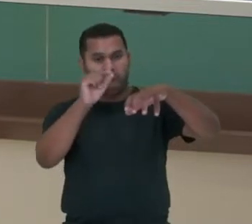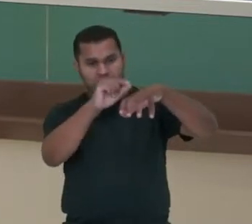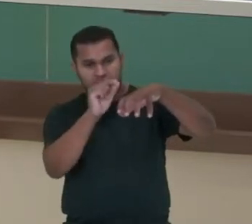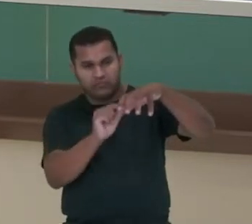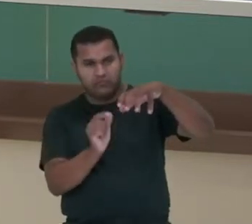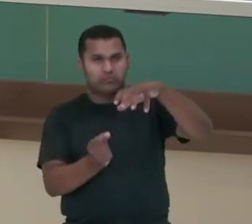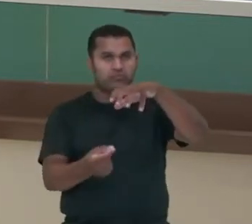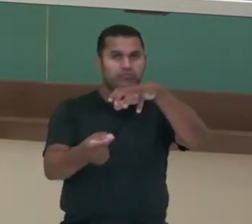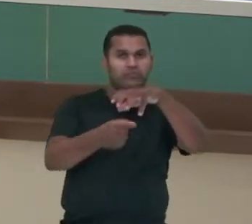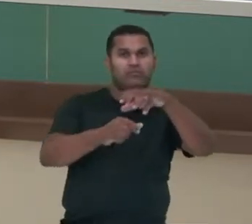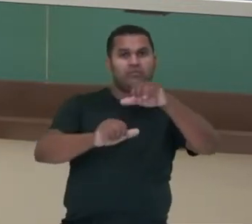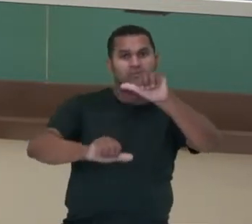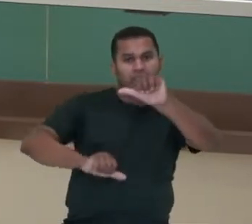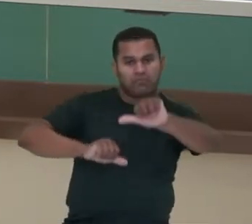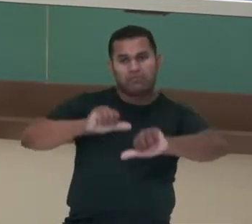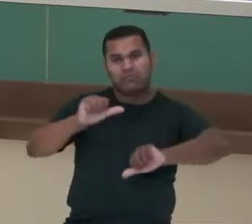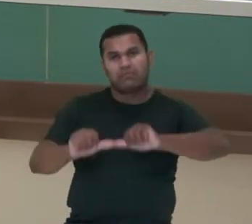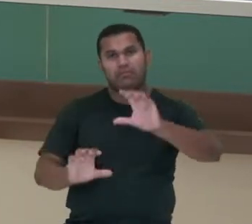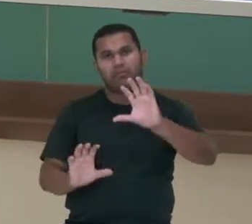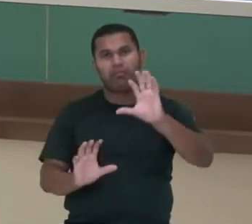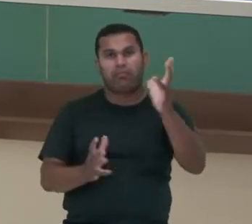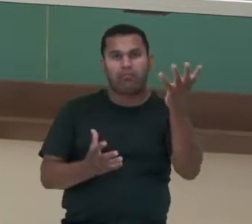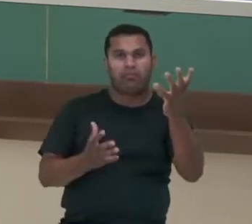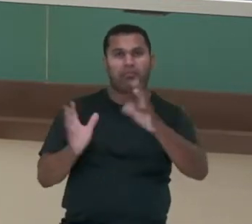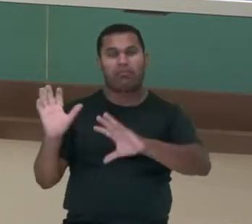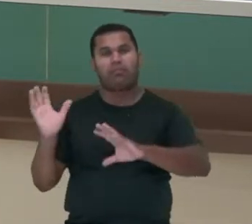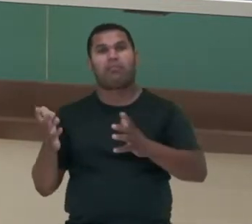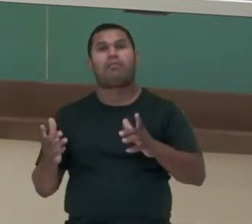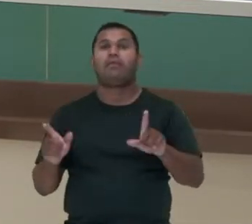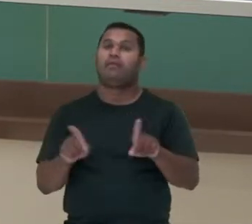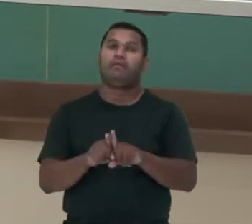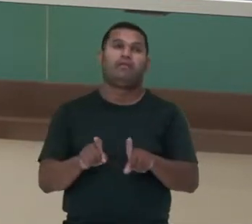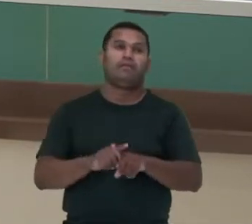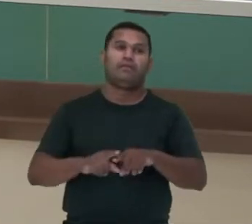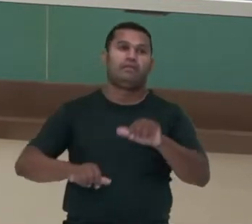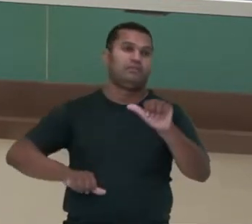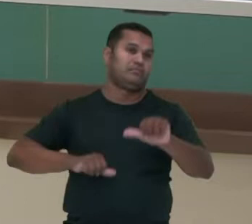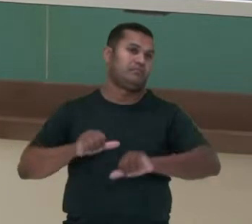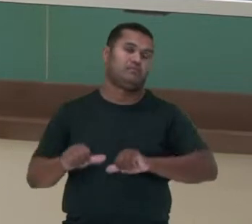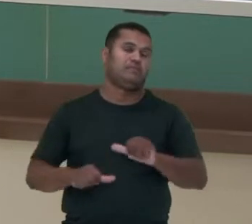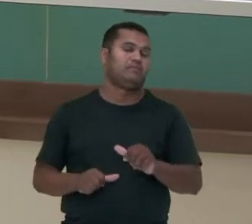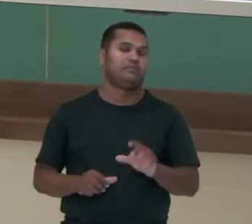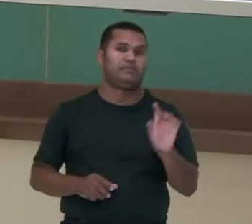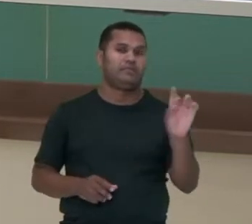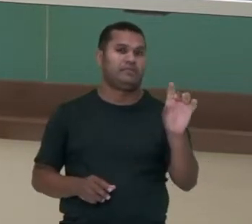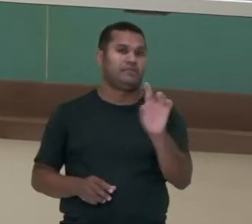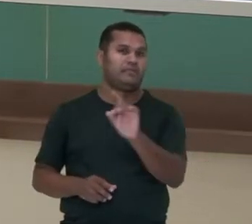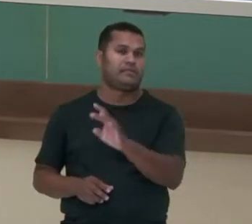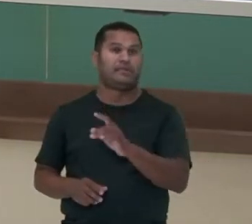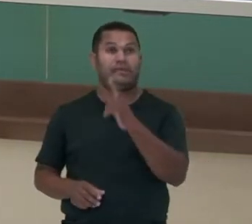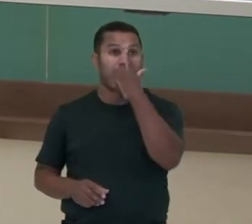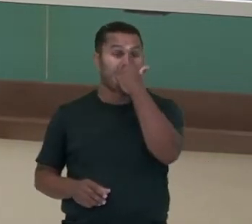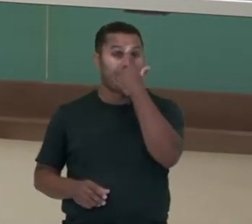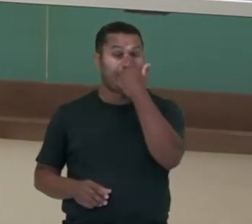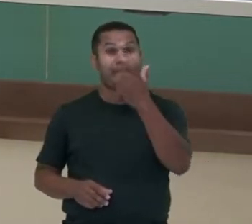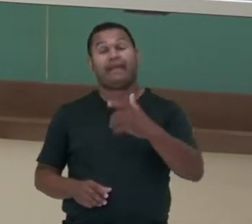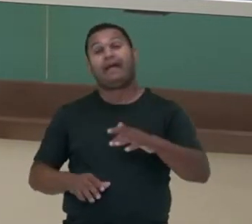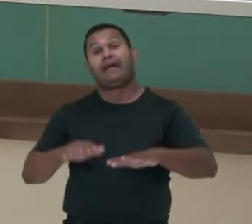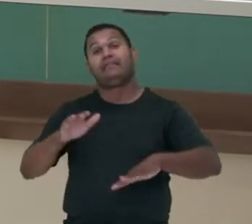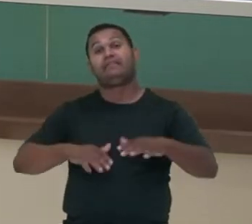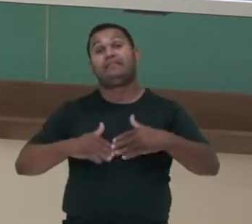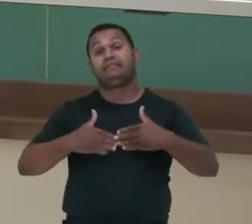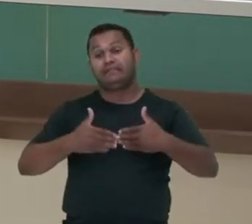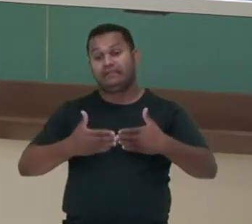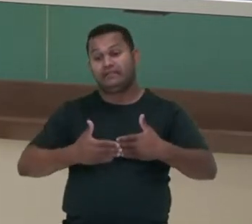fatores podem trazer essas influências. As mudanças epigenéticas podem permanecer durante todo o processo de divisão celular.